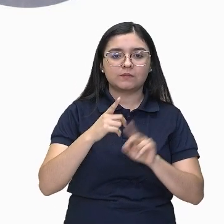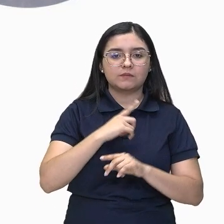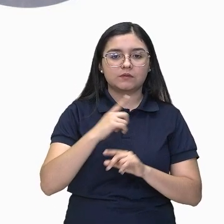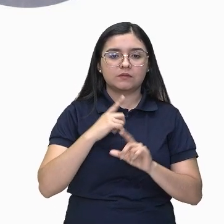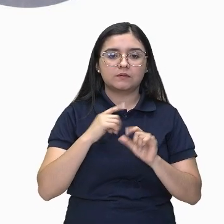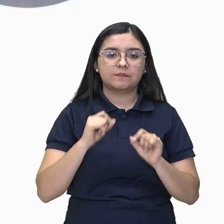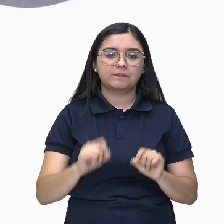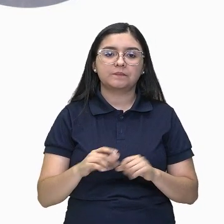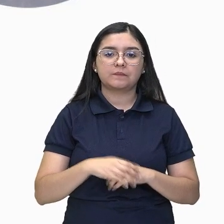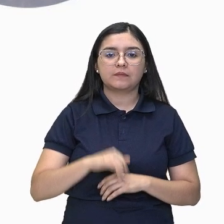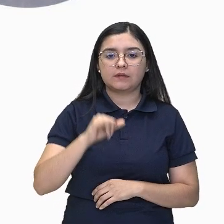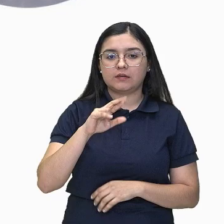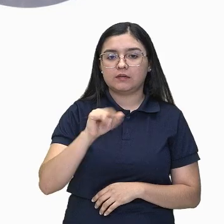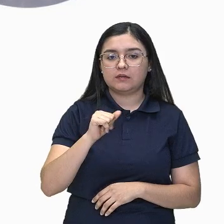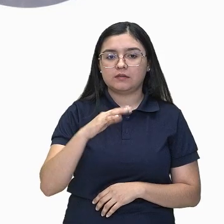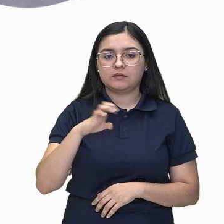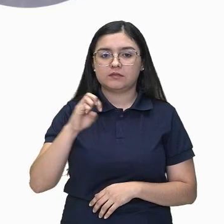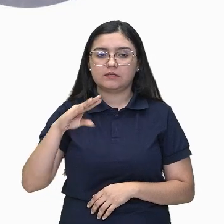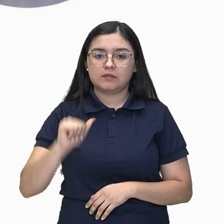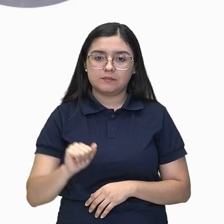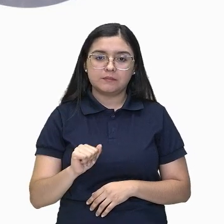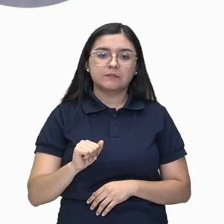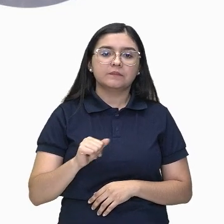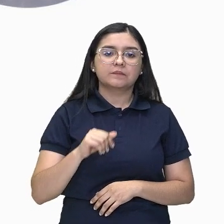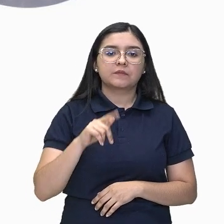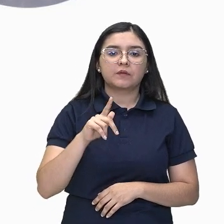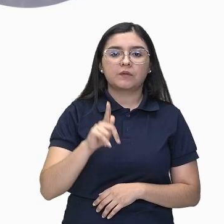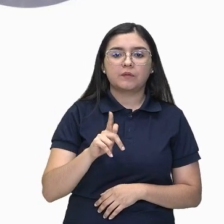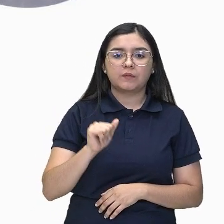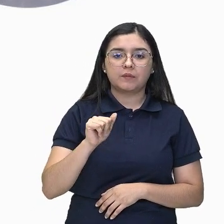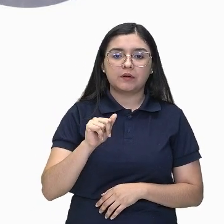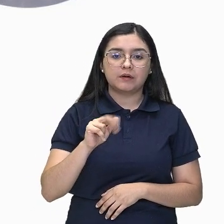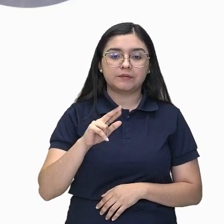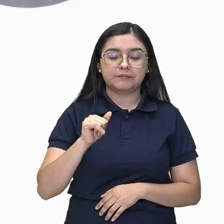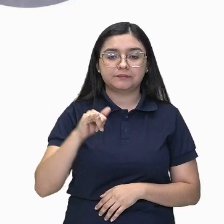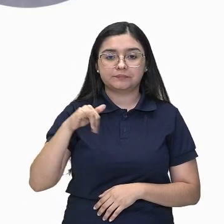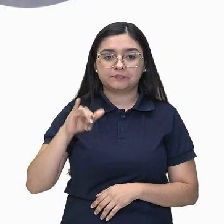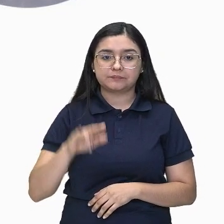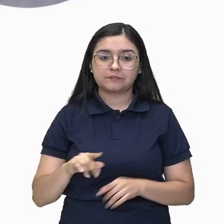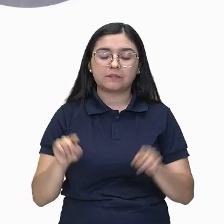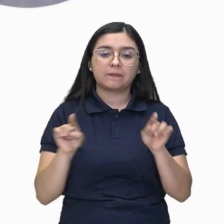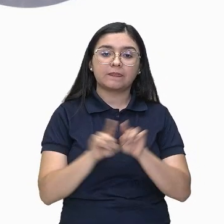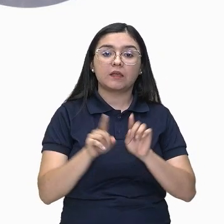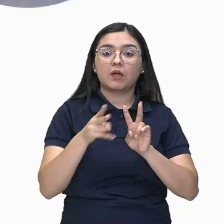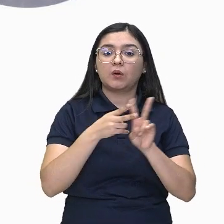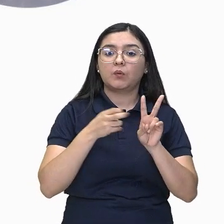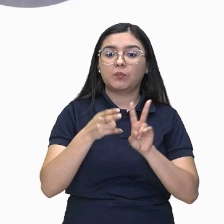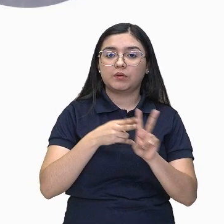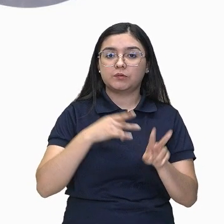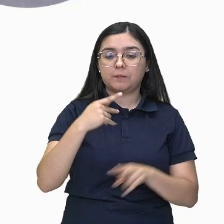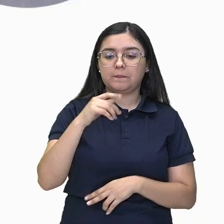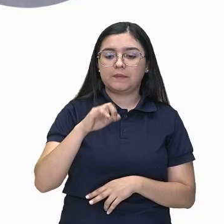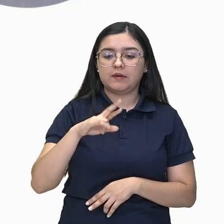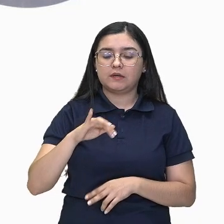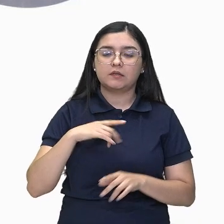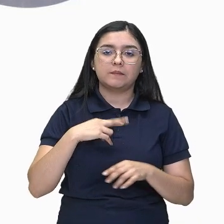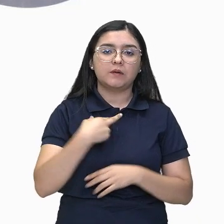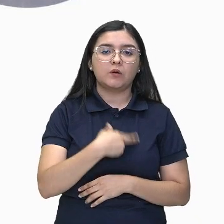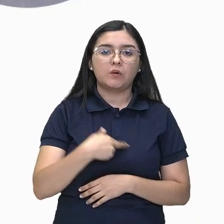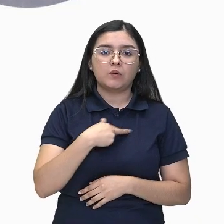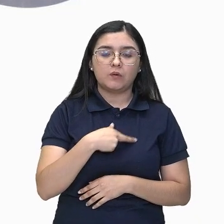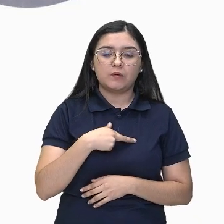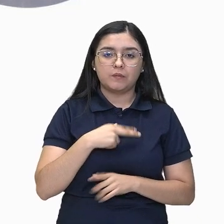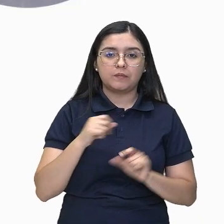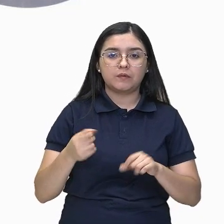o Iracema, o Guarani e o Birajara. E o Guarani muito importante, a história do índio Peri e o seu romance com a